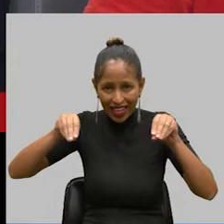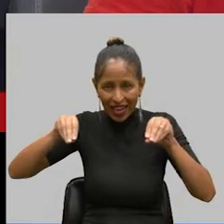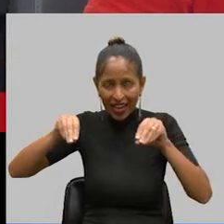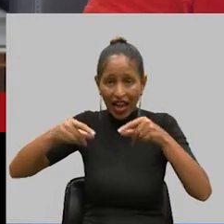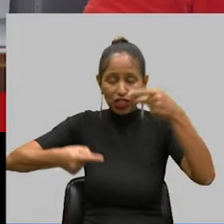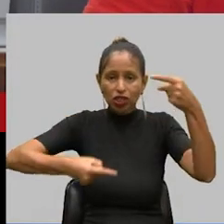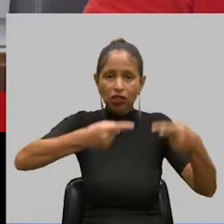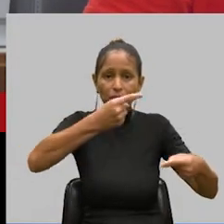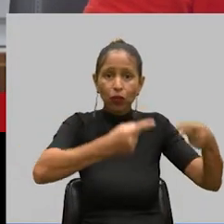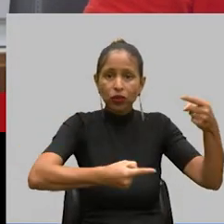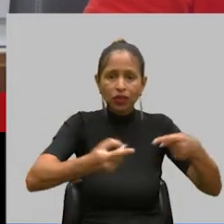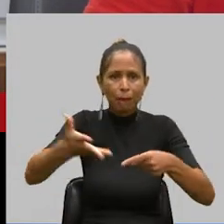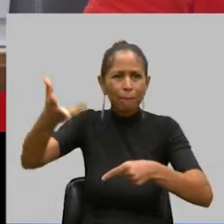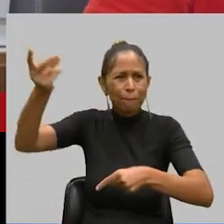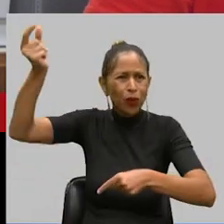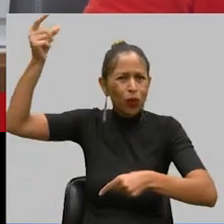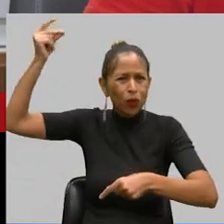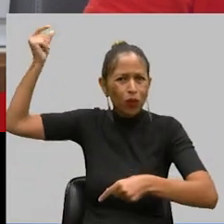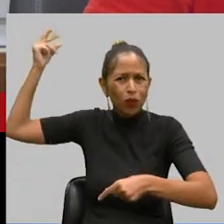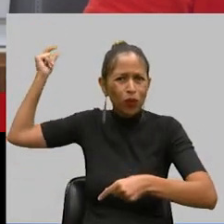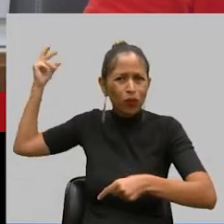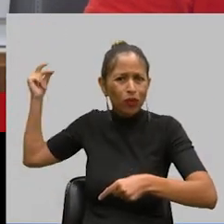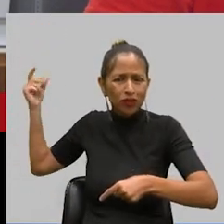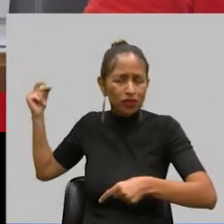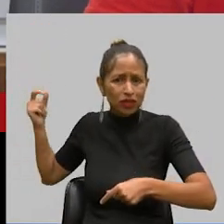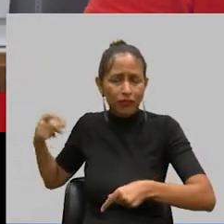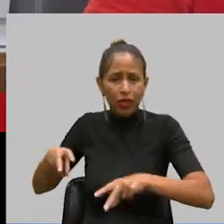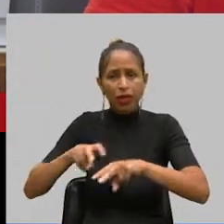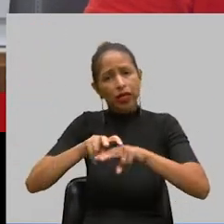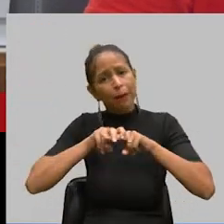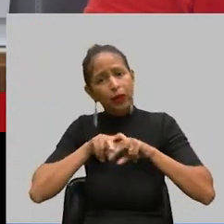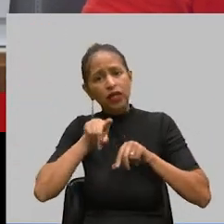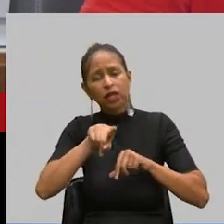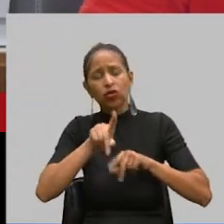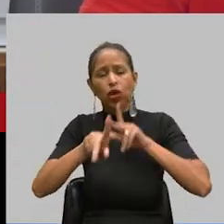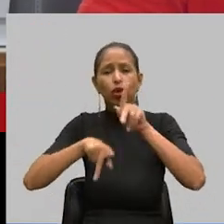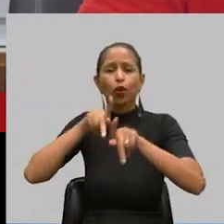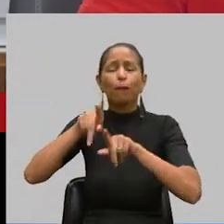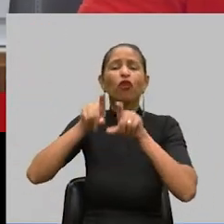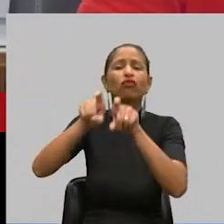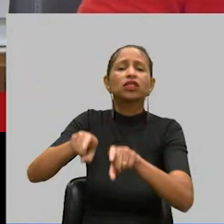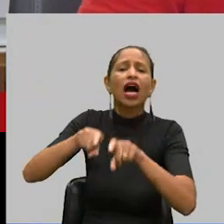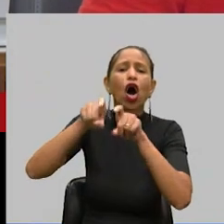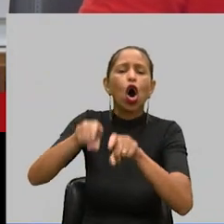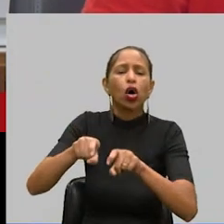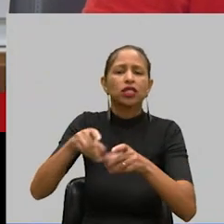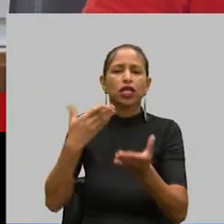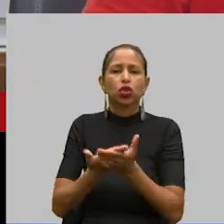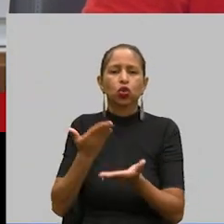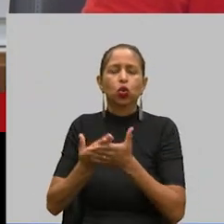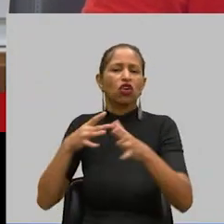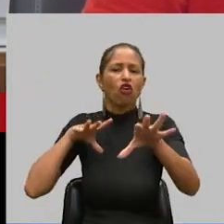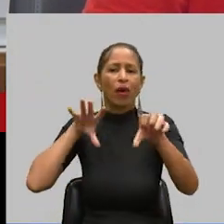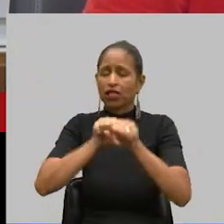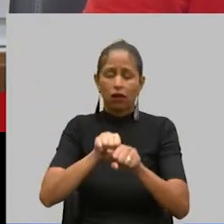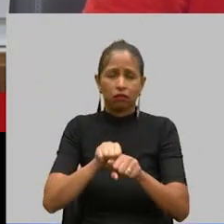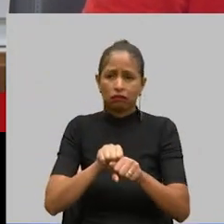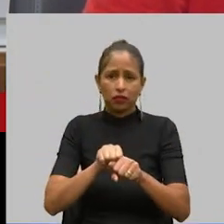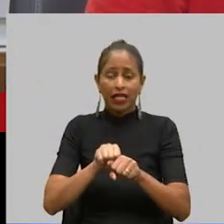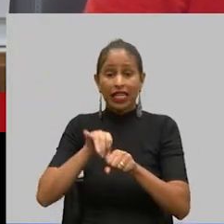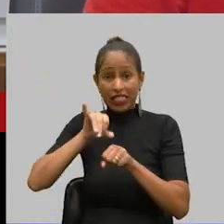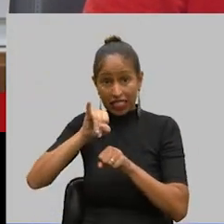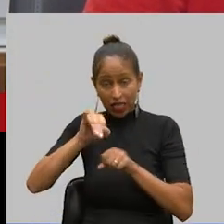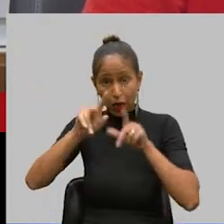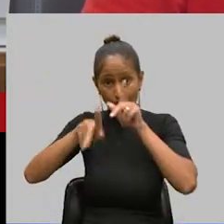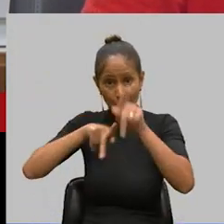desde que o mundo é mundo e é por isso que eles não querem que o povo da roça estude que o povo da roça se forme Porque se o povo que é dono